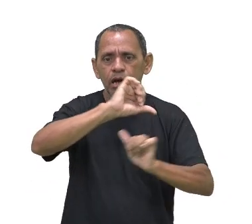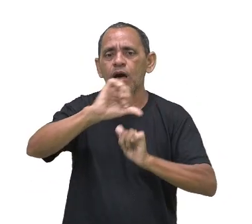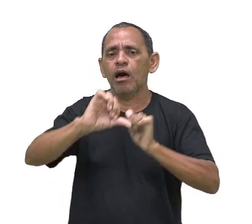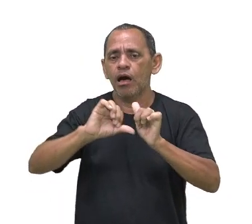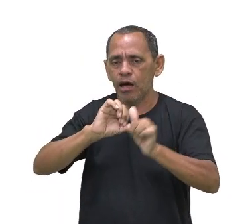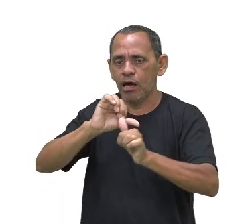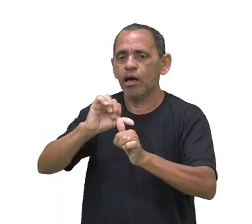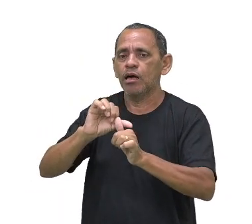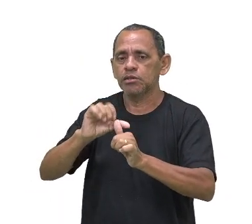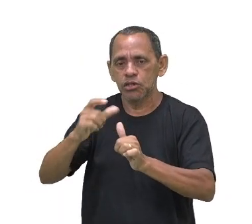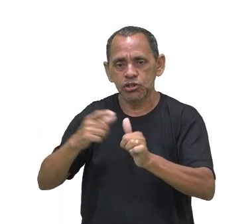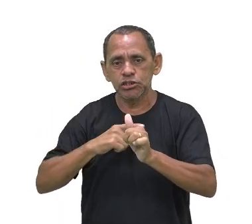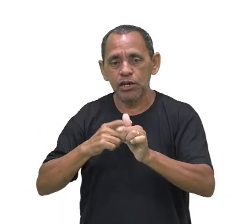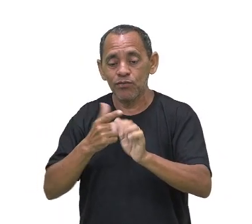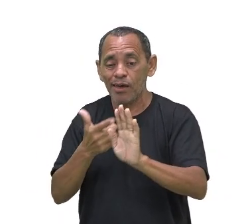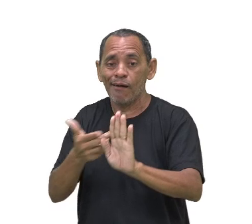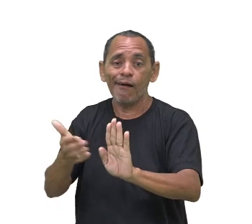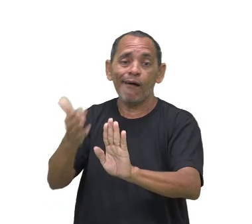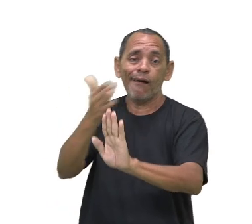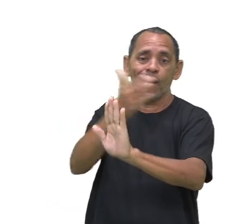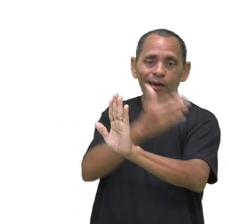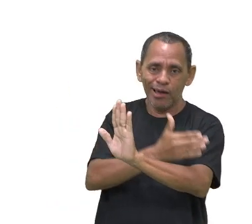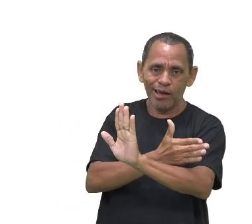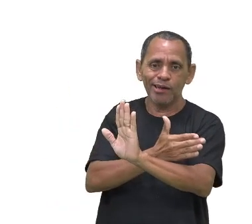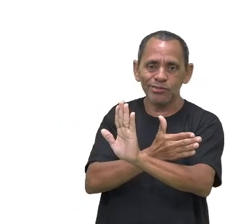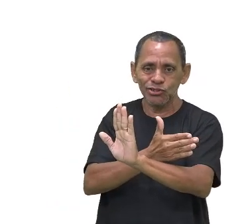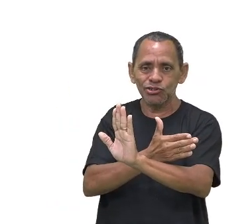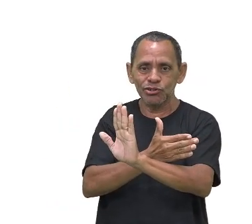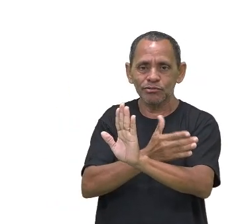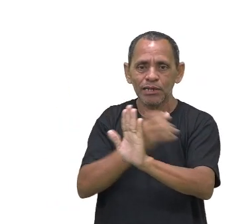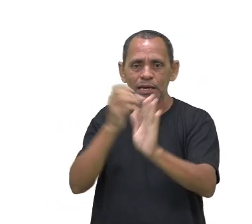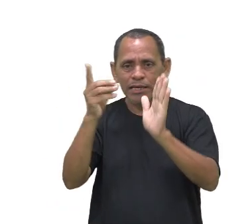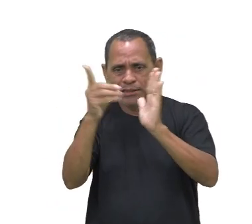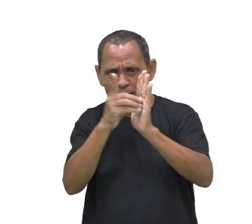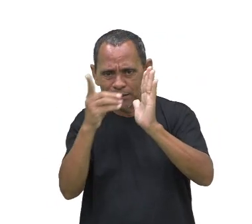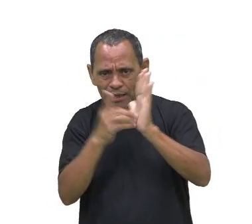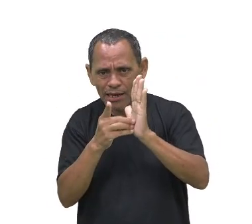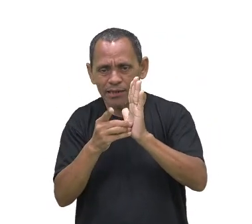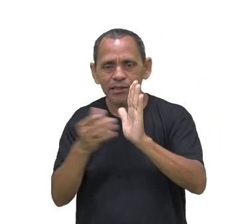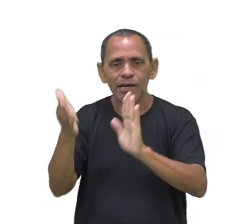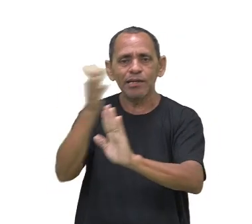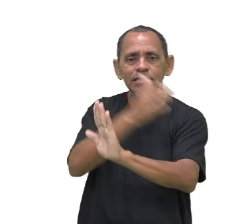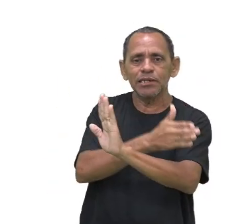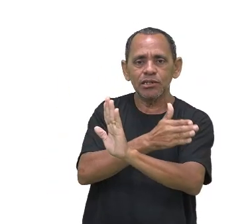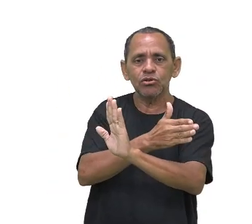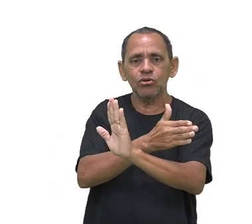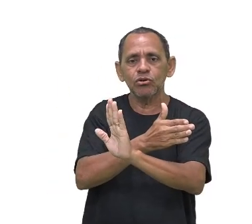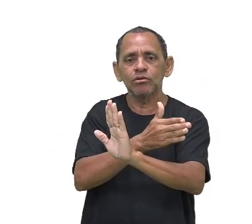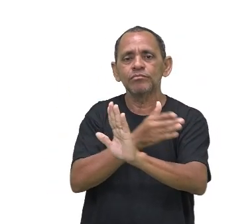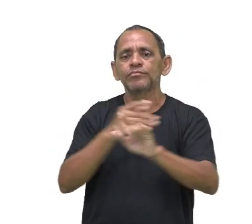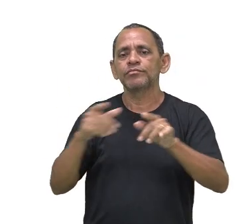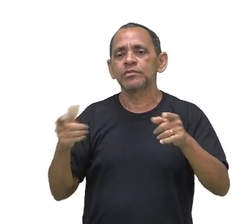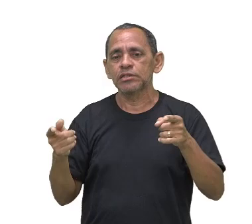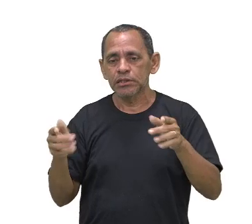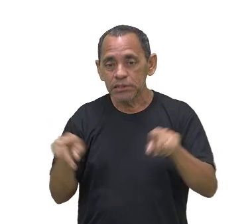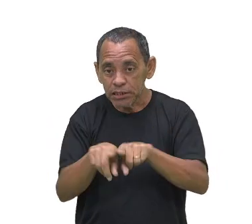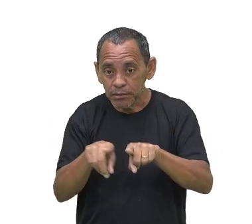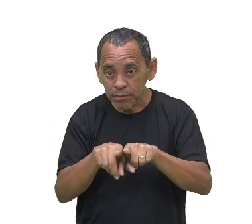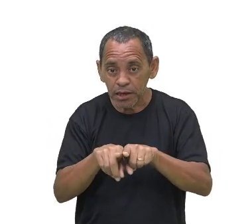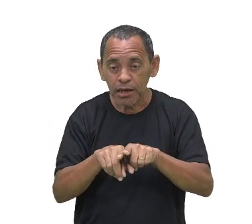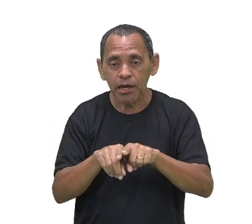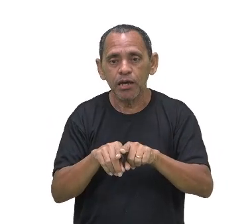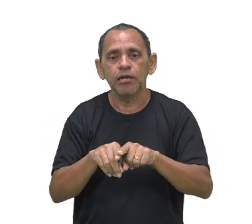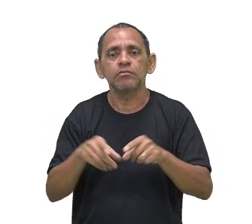decorrer do decênio anterior a este e no atual. Essas palavras são um pouco rebuscadas,